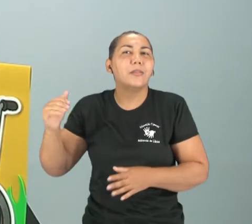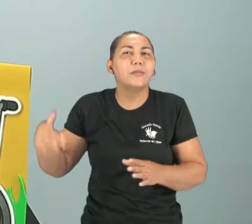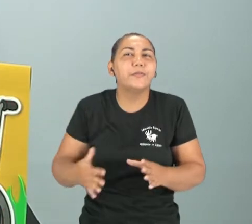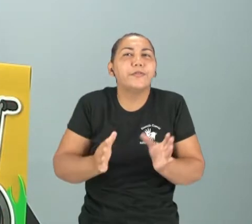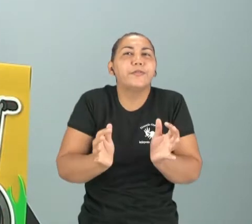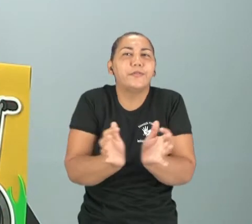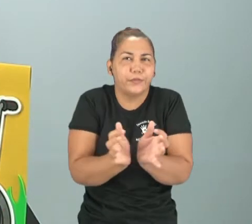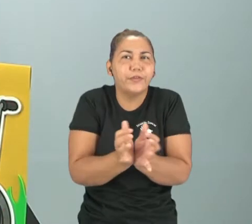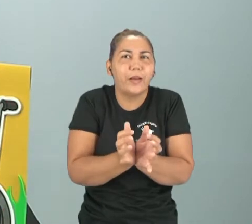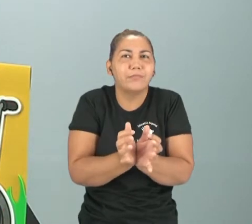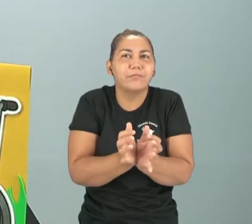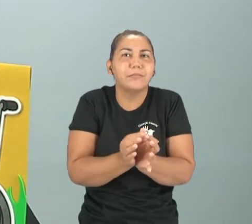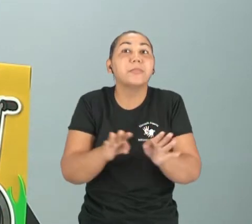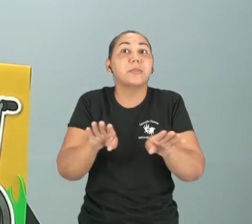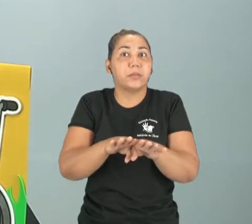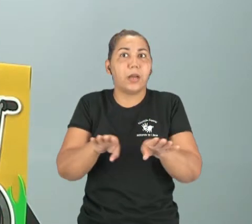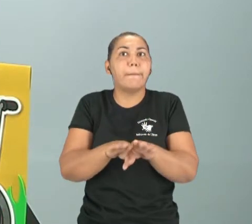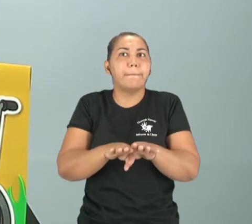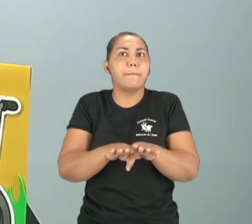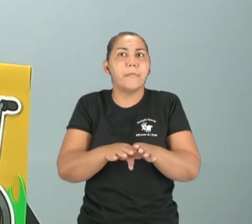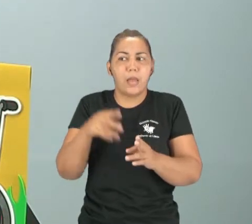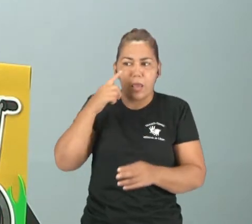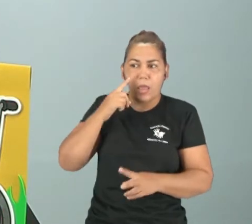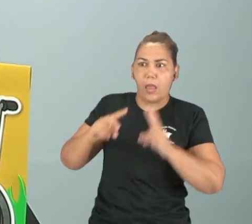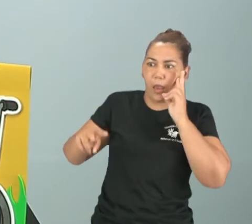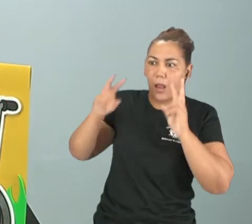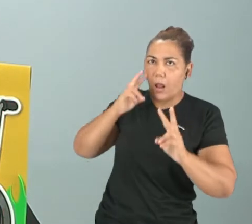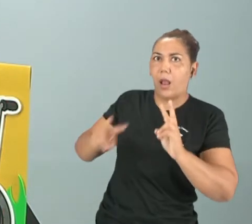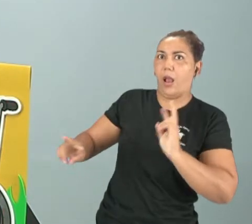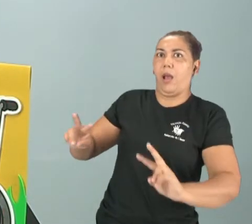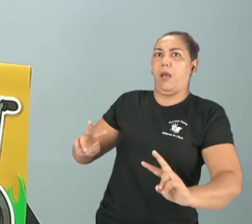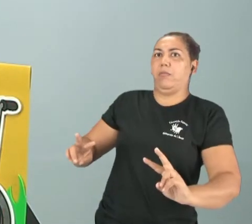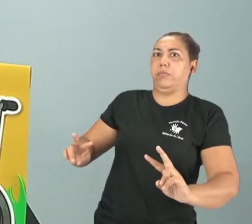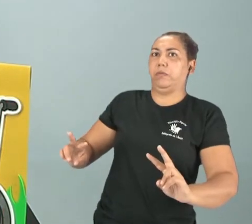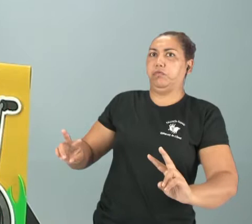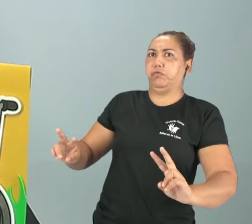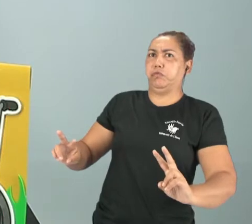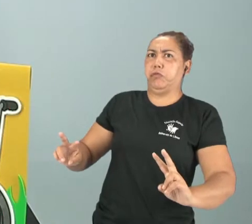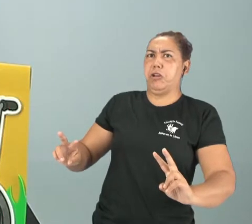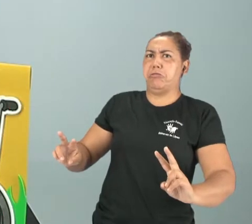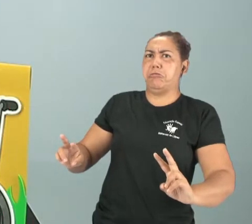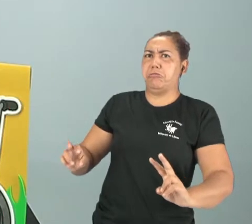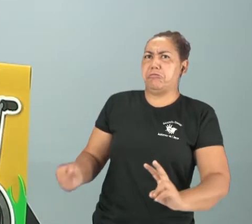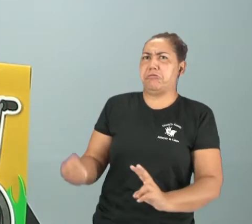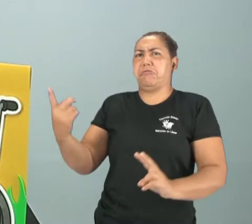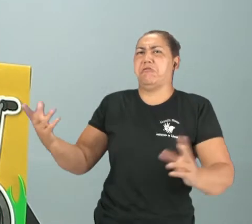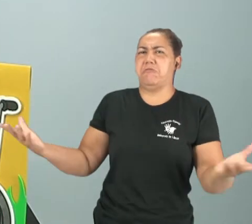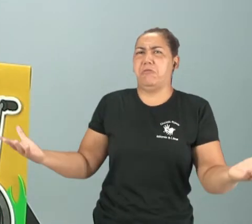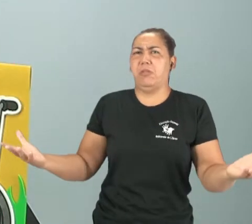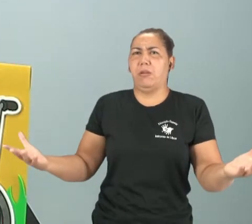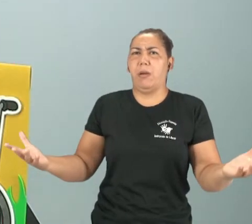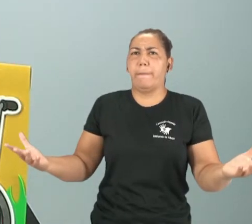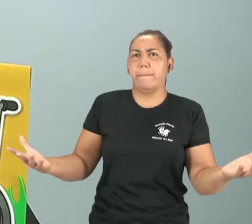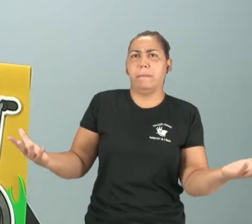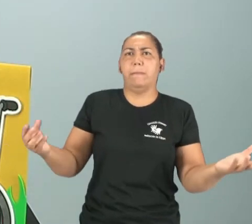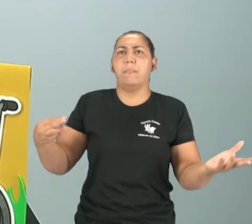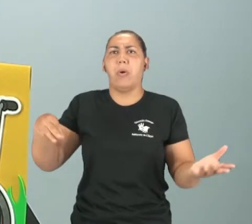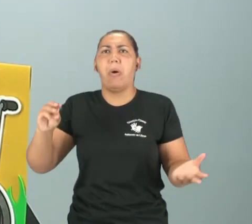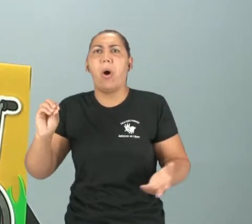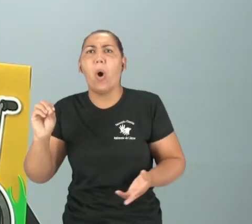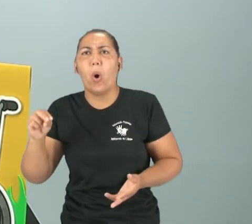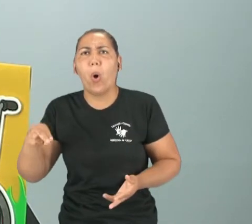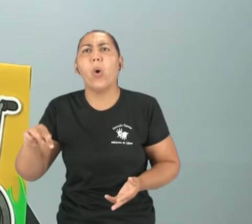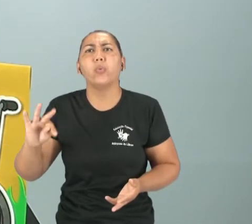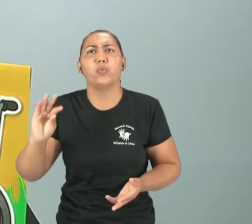turma, ela também, todo mundo via ela como uma coisa do outro mundo, como se fosse um monstro, como se fosse um